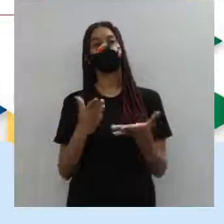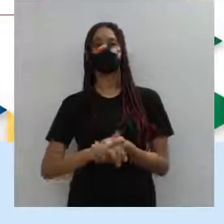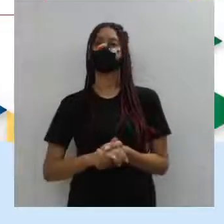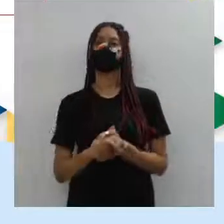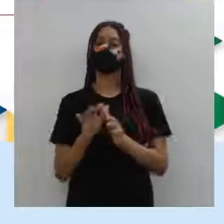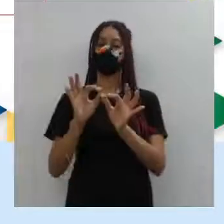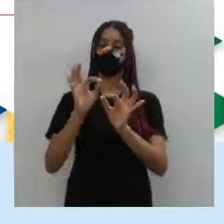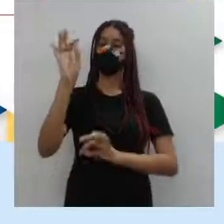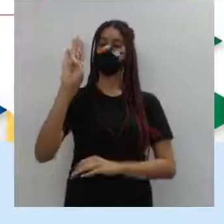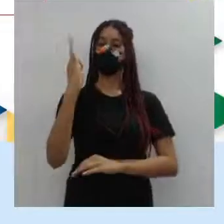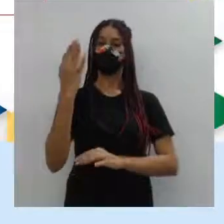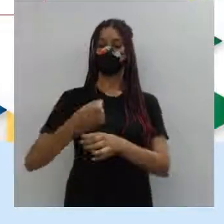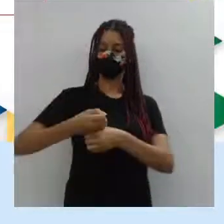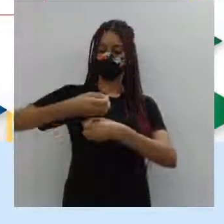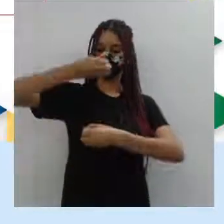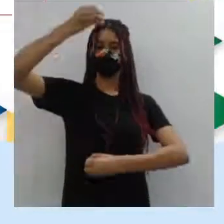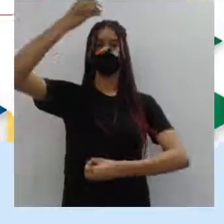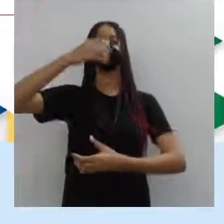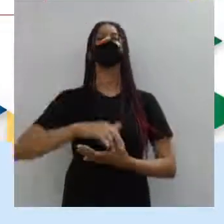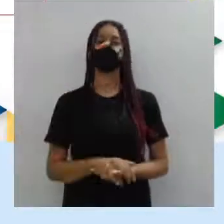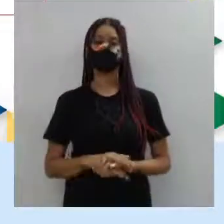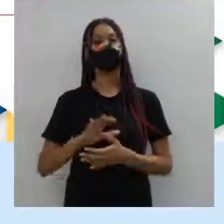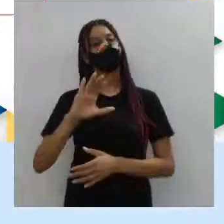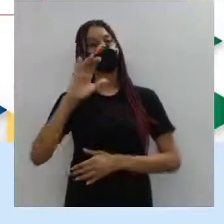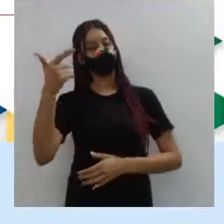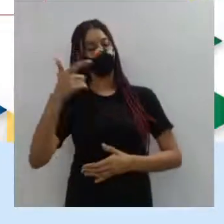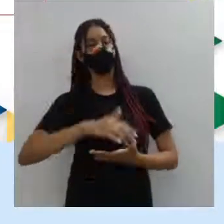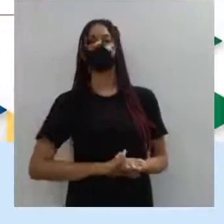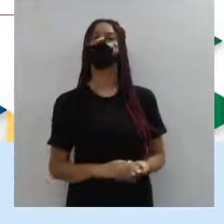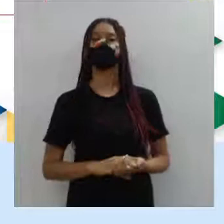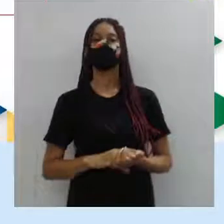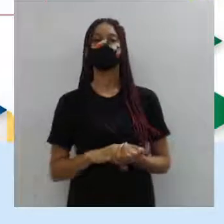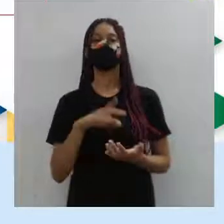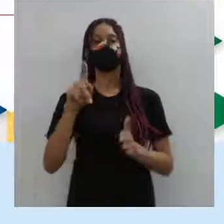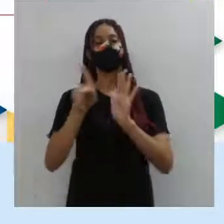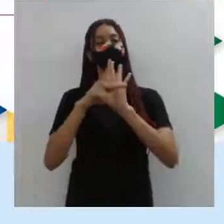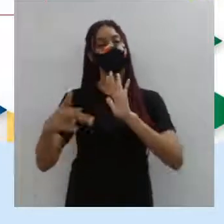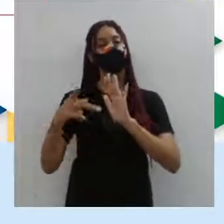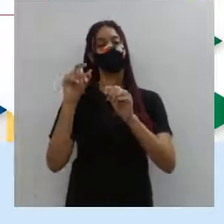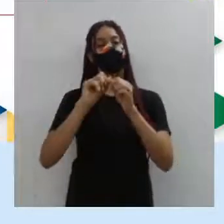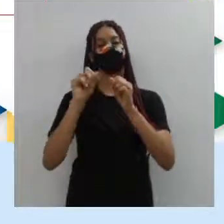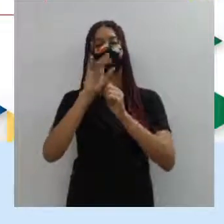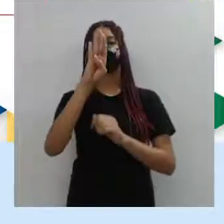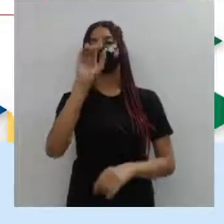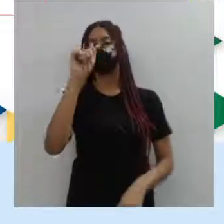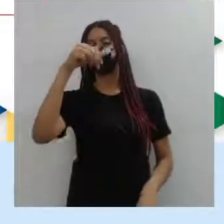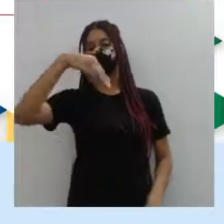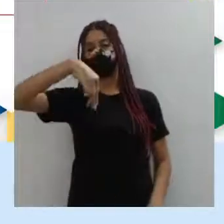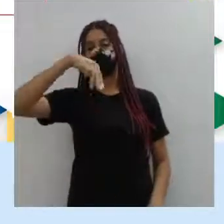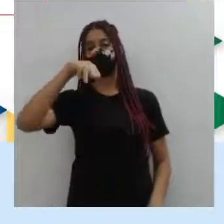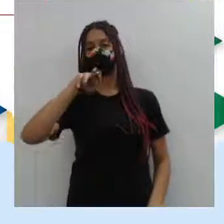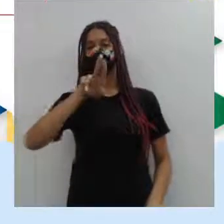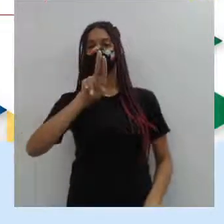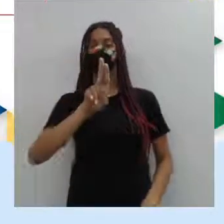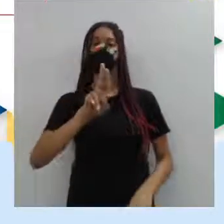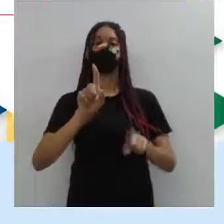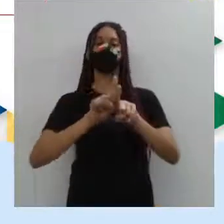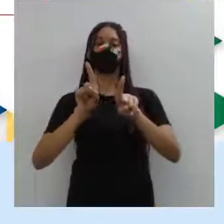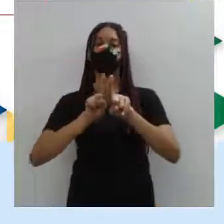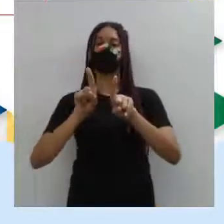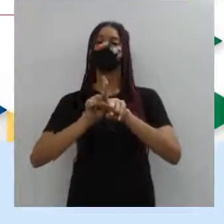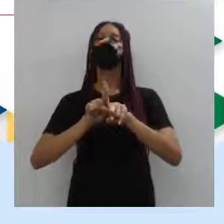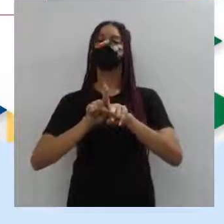bastão, e um bastão na forma, claro, de bambu. Por que bambu, professor? Porque os nódulos